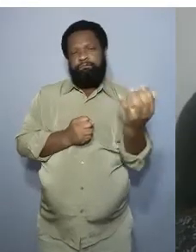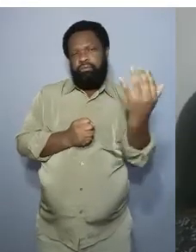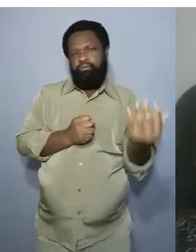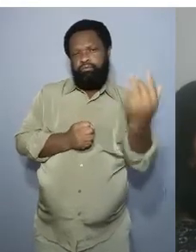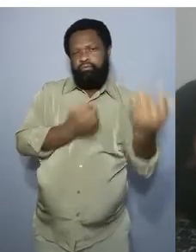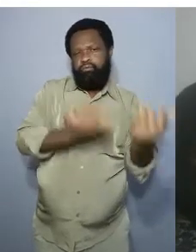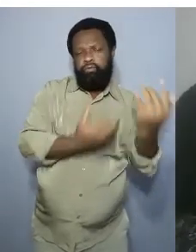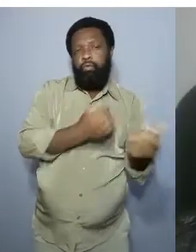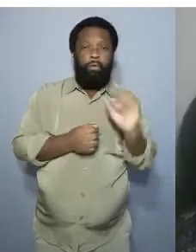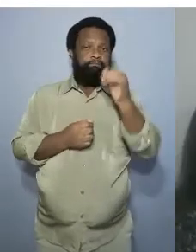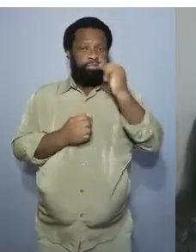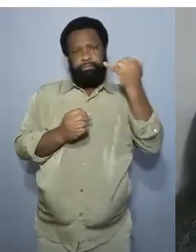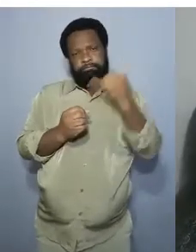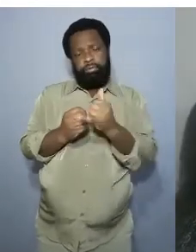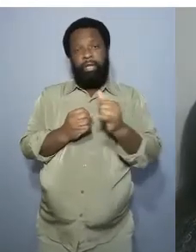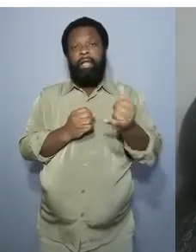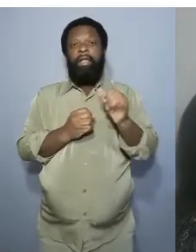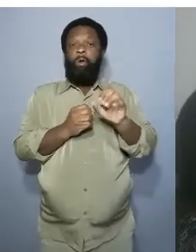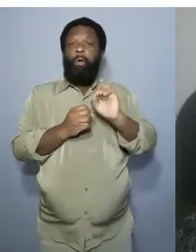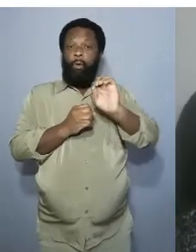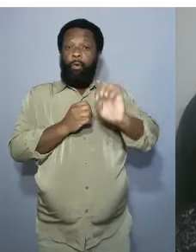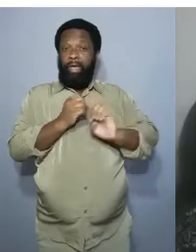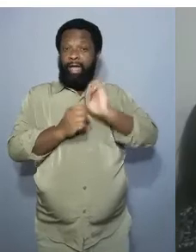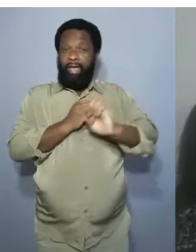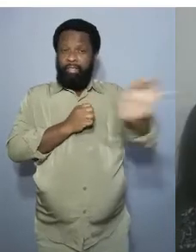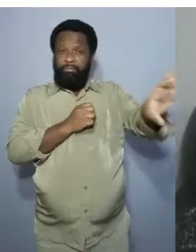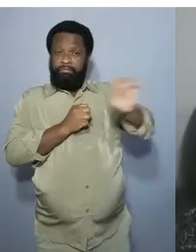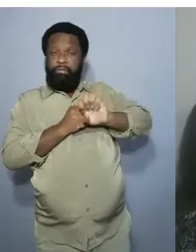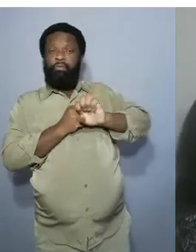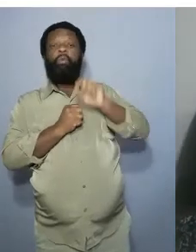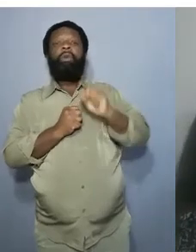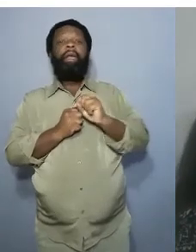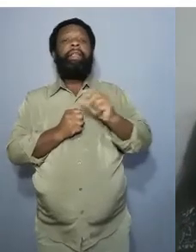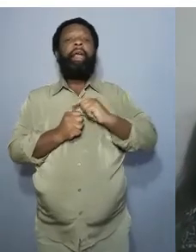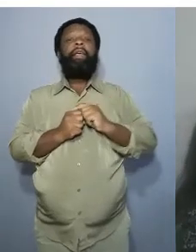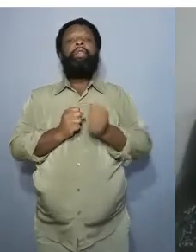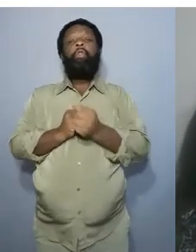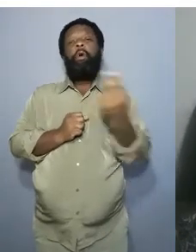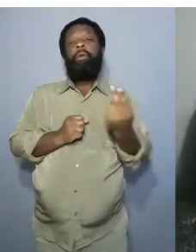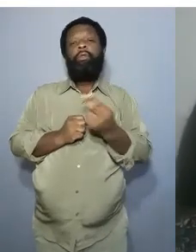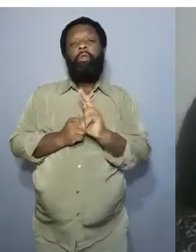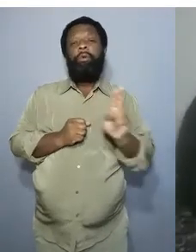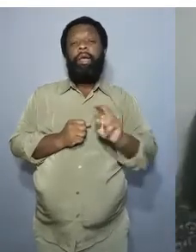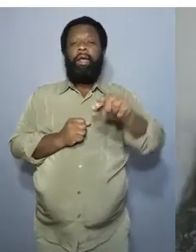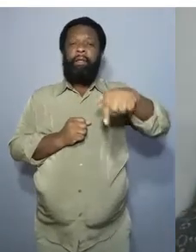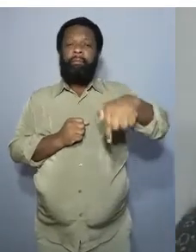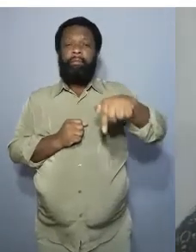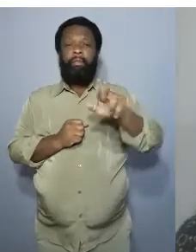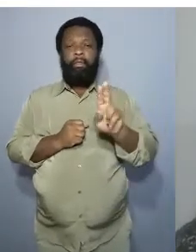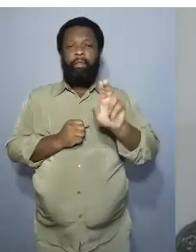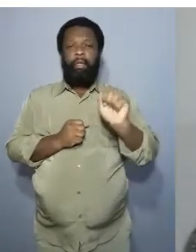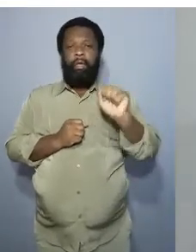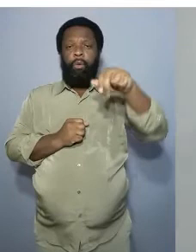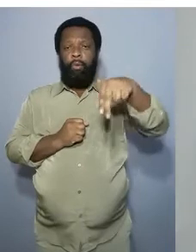pode absorver energia de uma descarga elétrica, e quando ele absorve essa energia na forma de quantum.